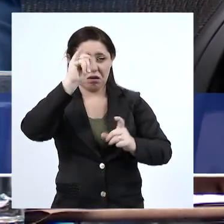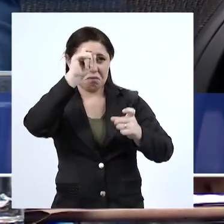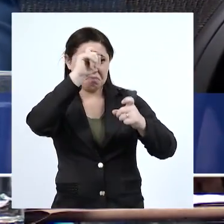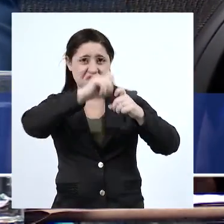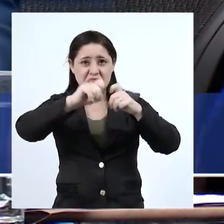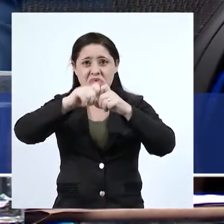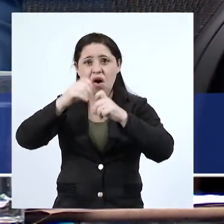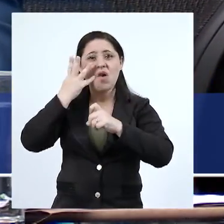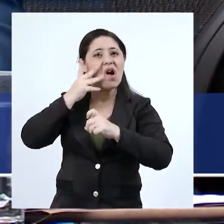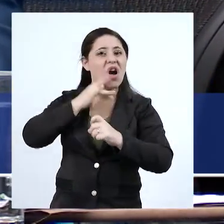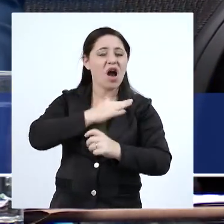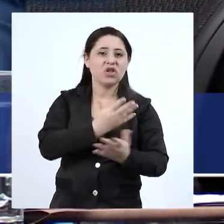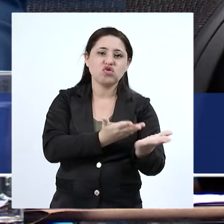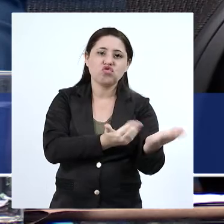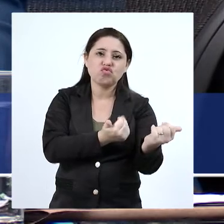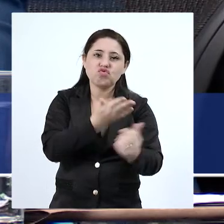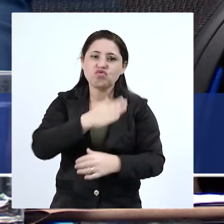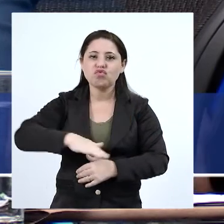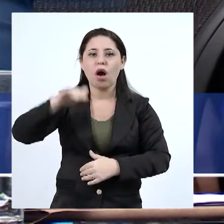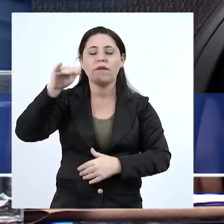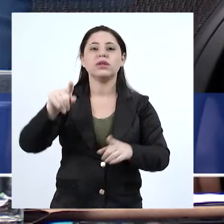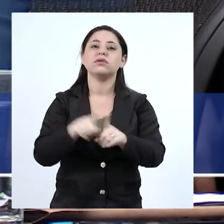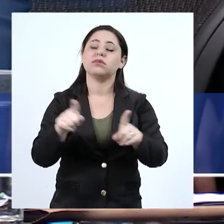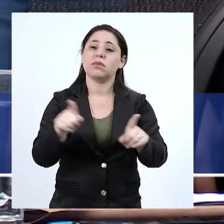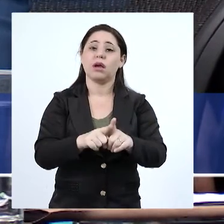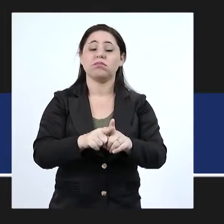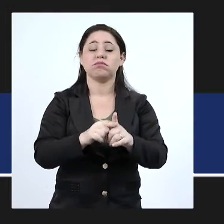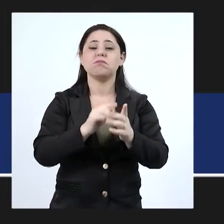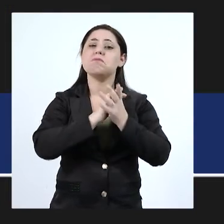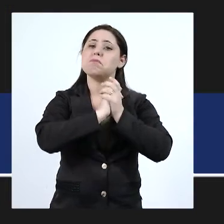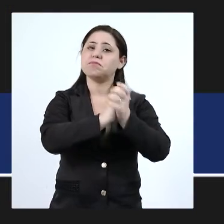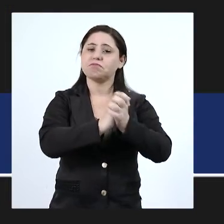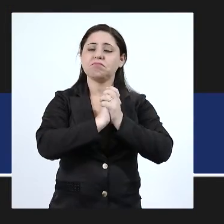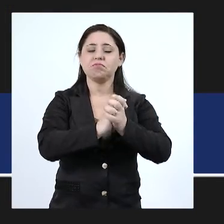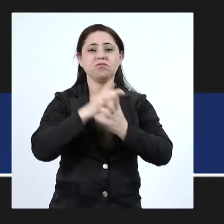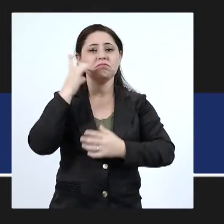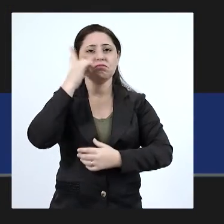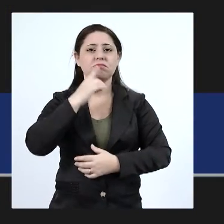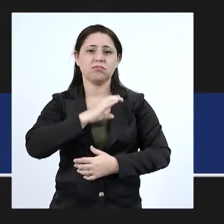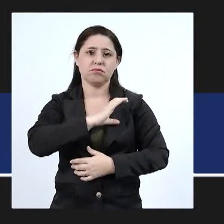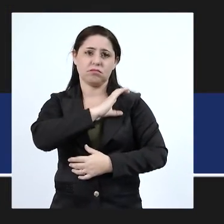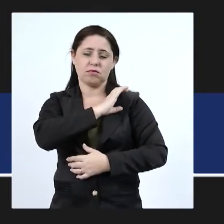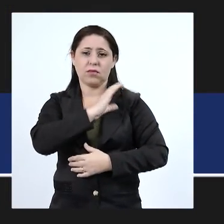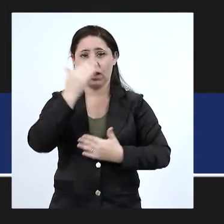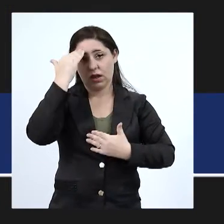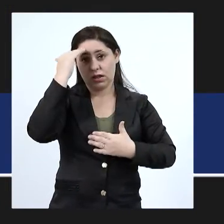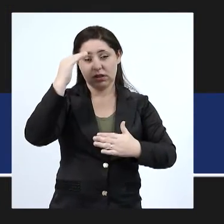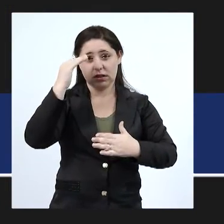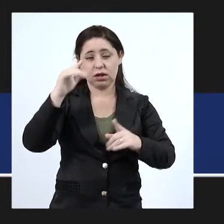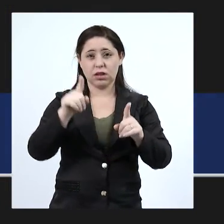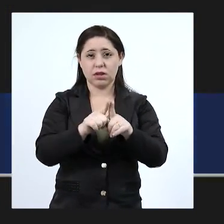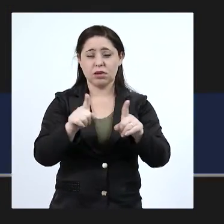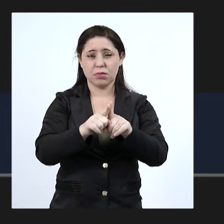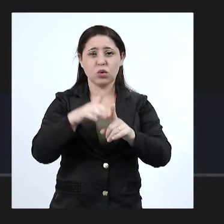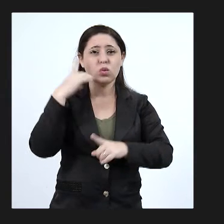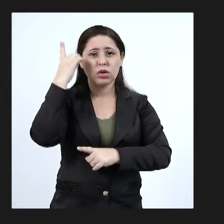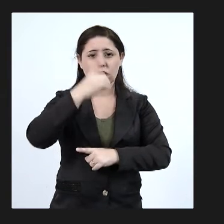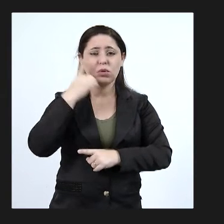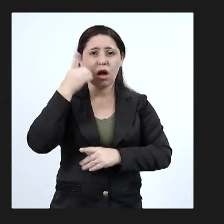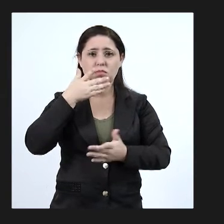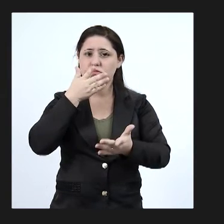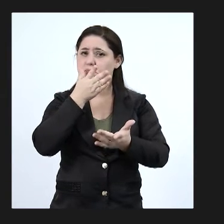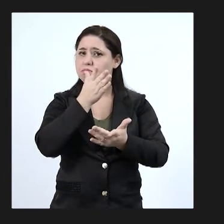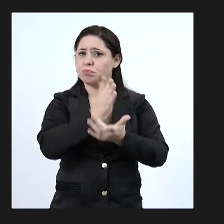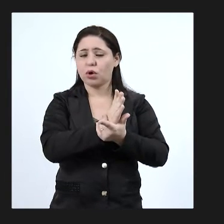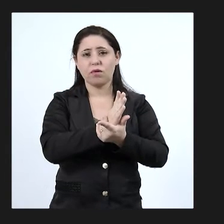abuso e à exploração sexual de crianças e adolescentes. Quero parabenizar o capitão Contari e lembrar, agradecer a